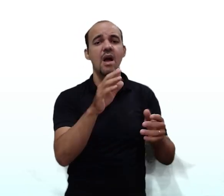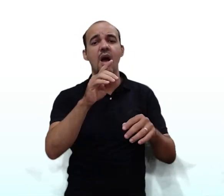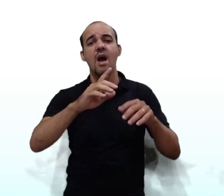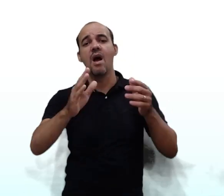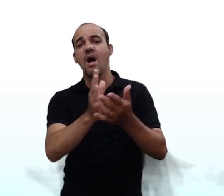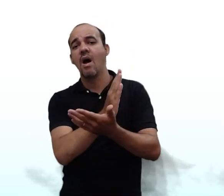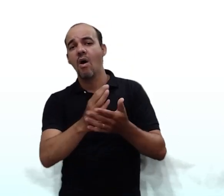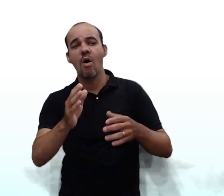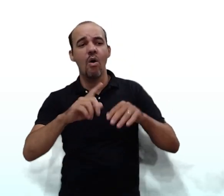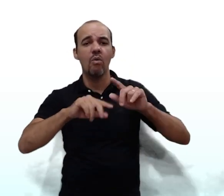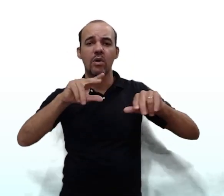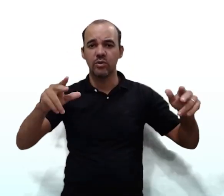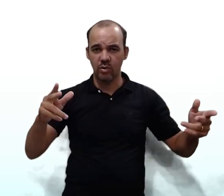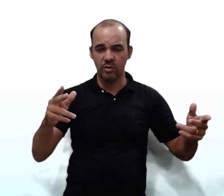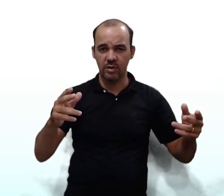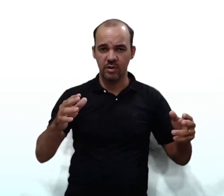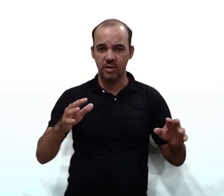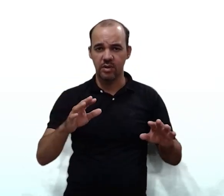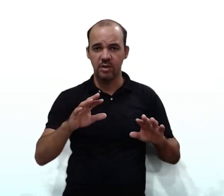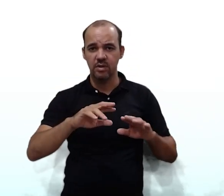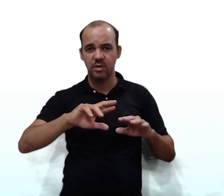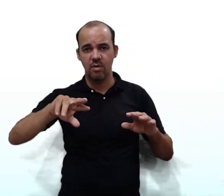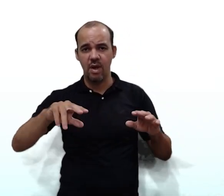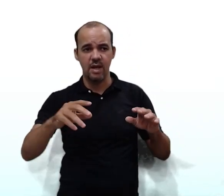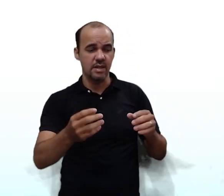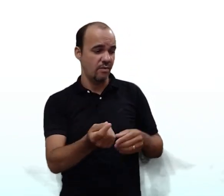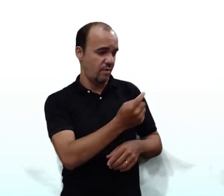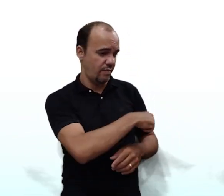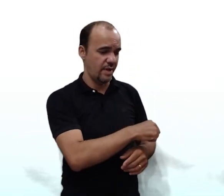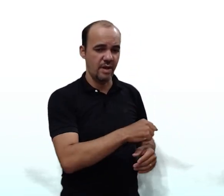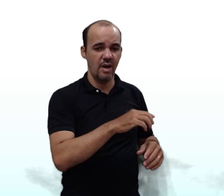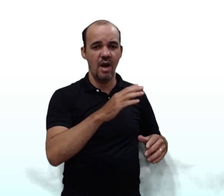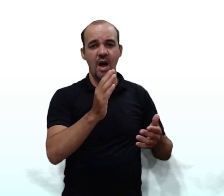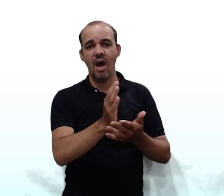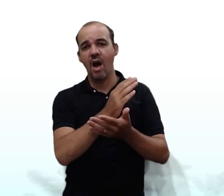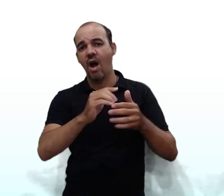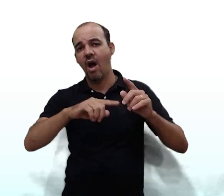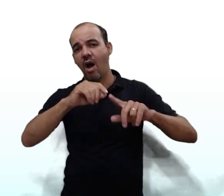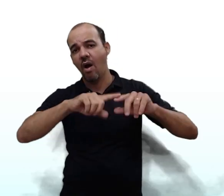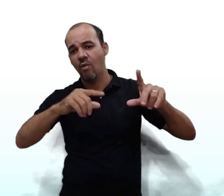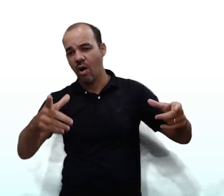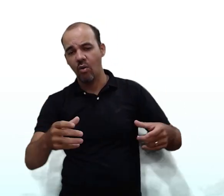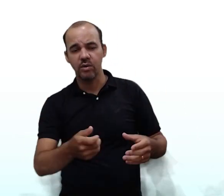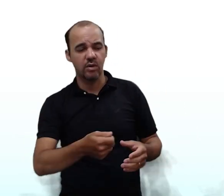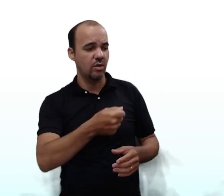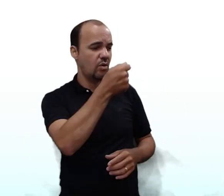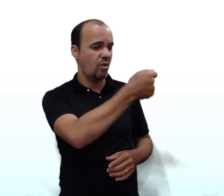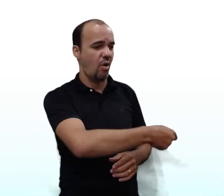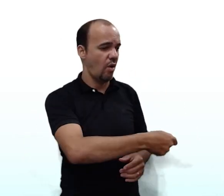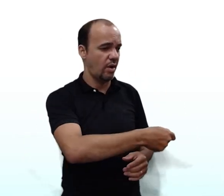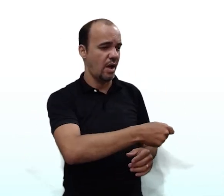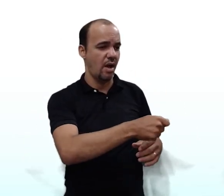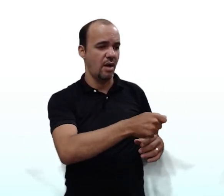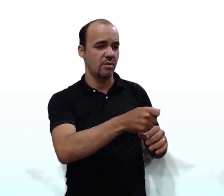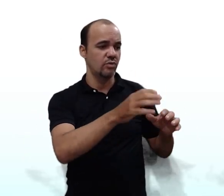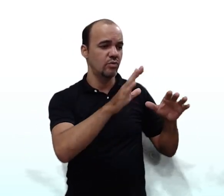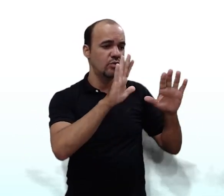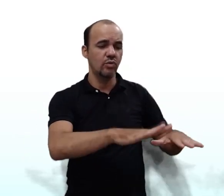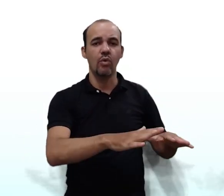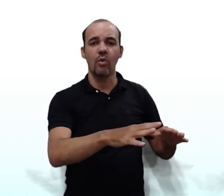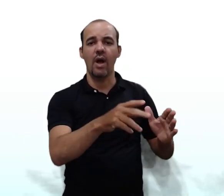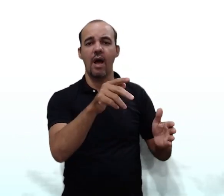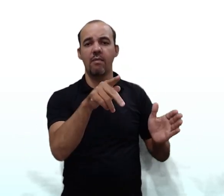Colocar, não é a ideia do devolver, mas colocar alguma coisa no seu local original. Então tem essa diferença de colocar